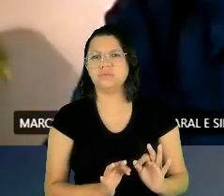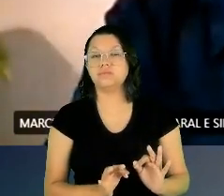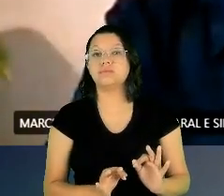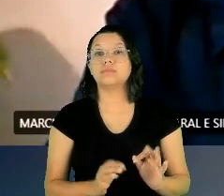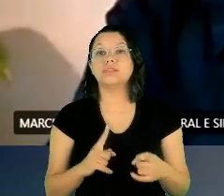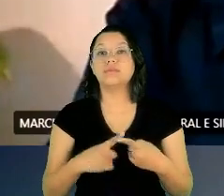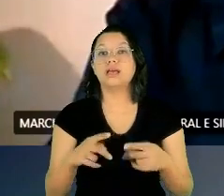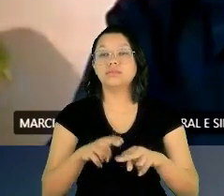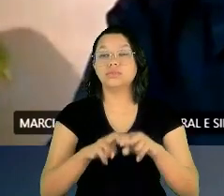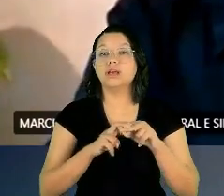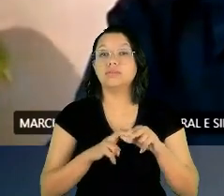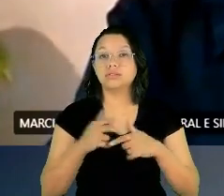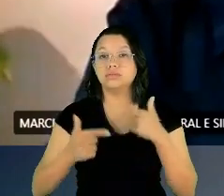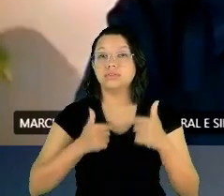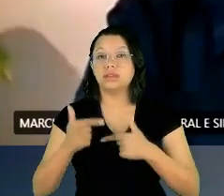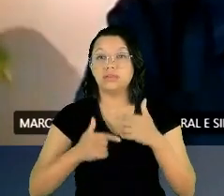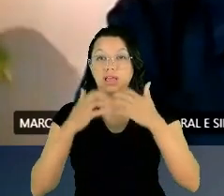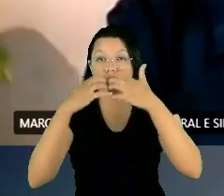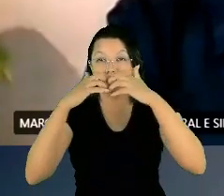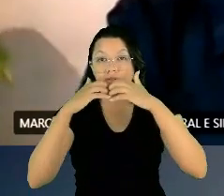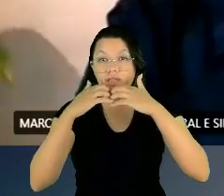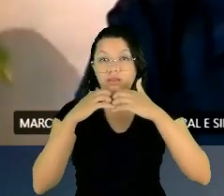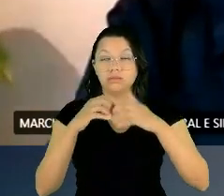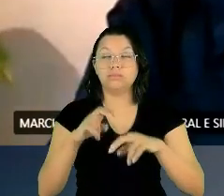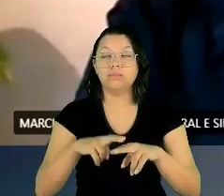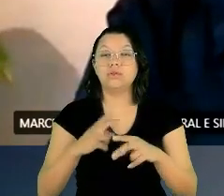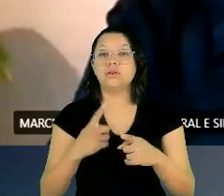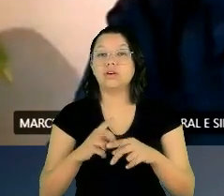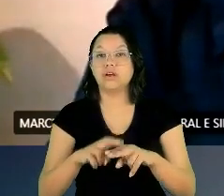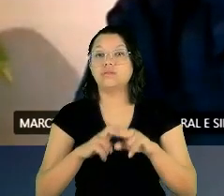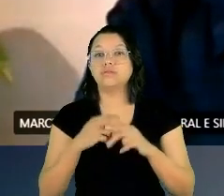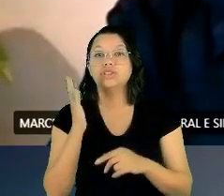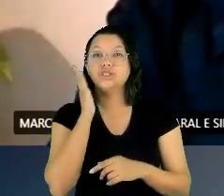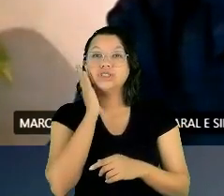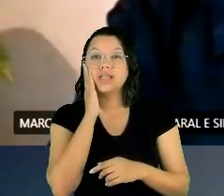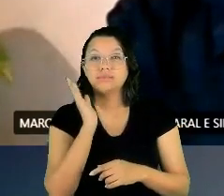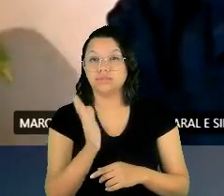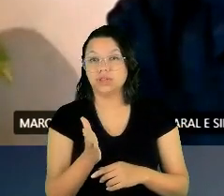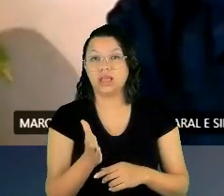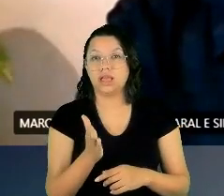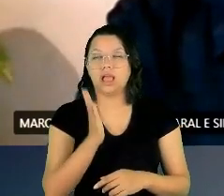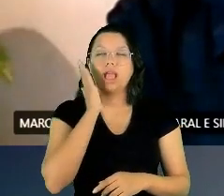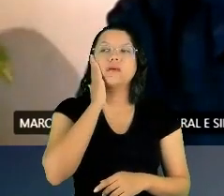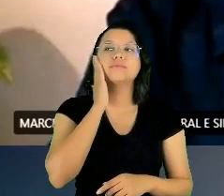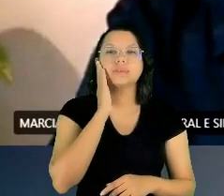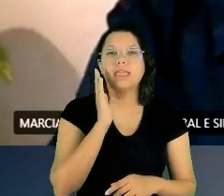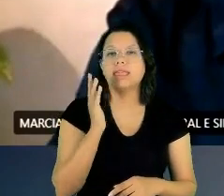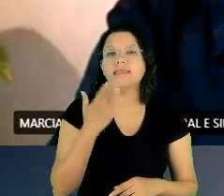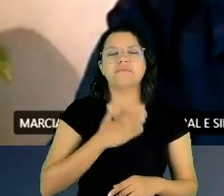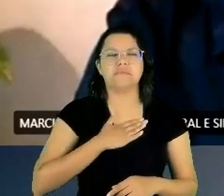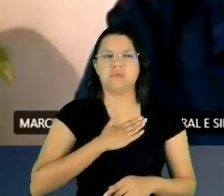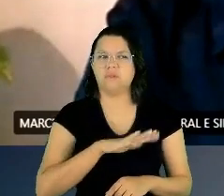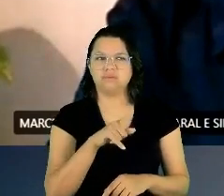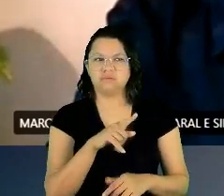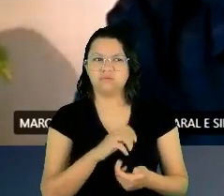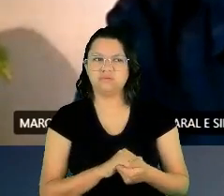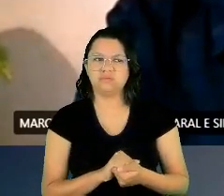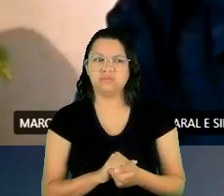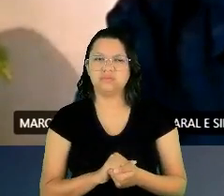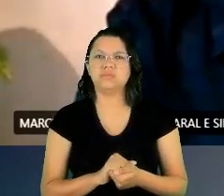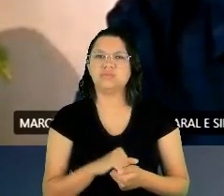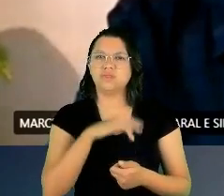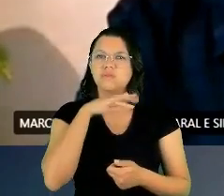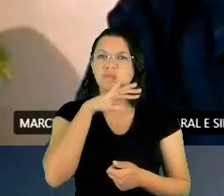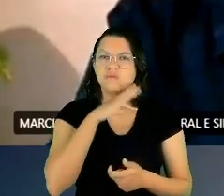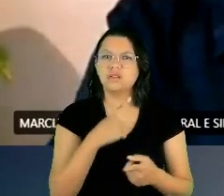injusta. Mas, pela atividade neural e pelo que a gente já sabe dessa atividade neuronal, eu sei que ele não gostou daquela proposta.